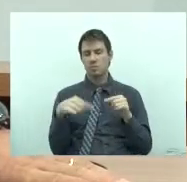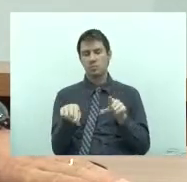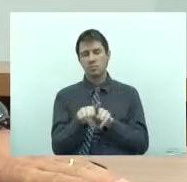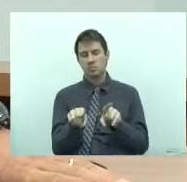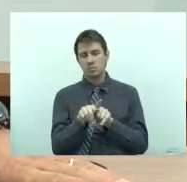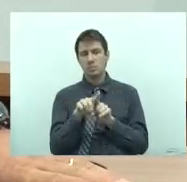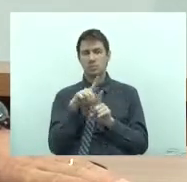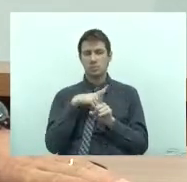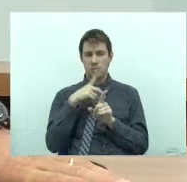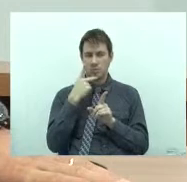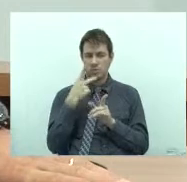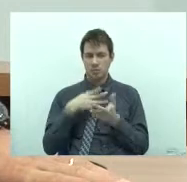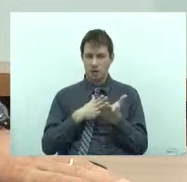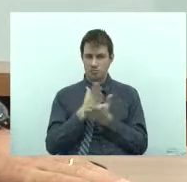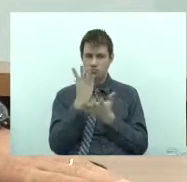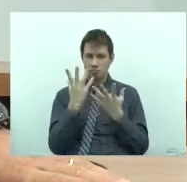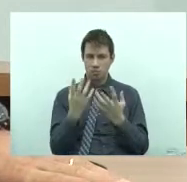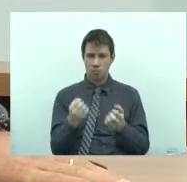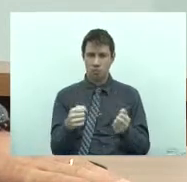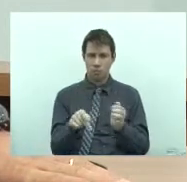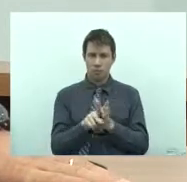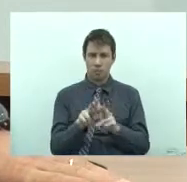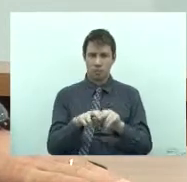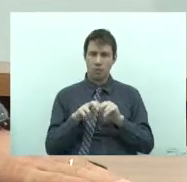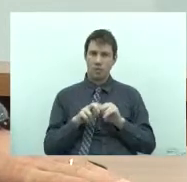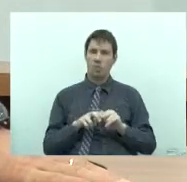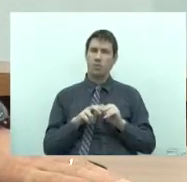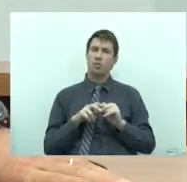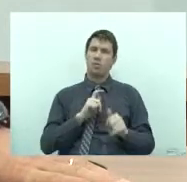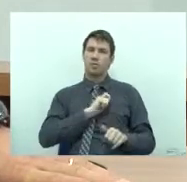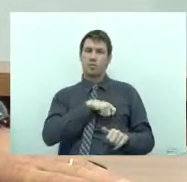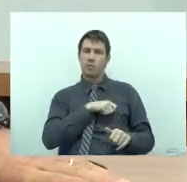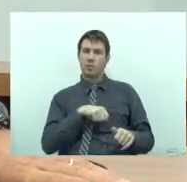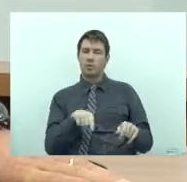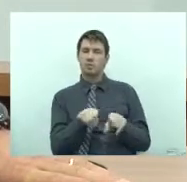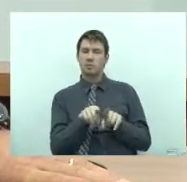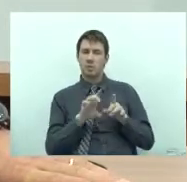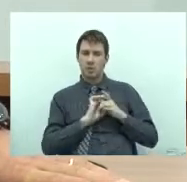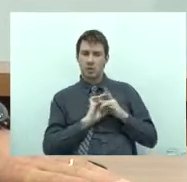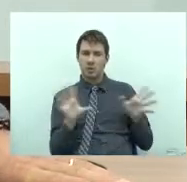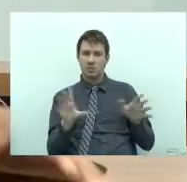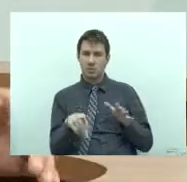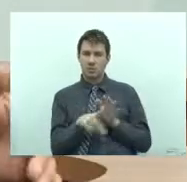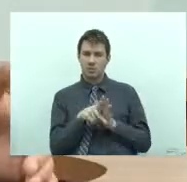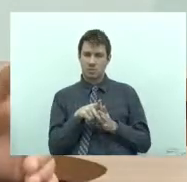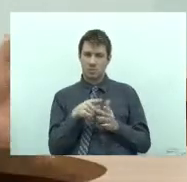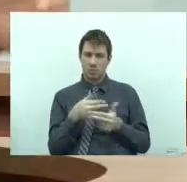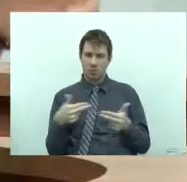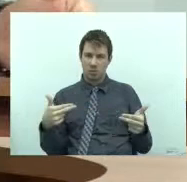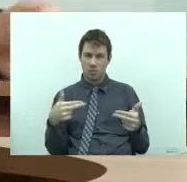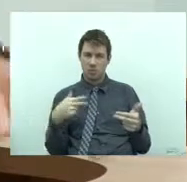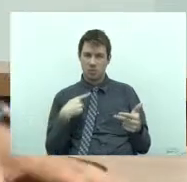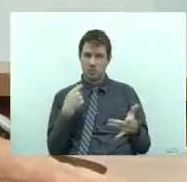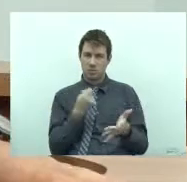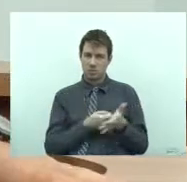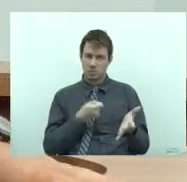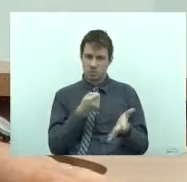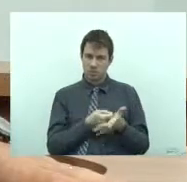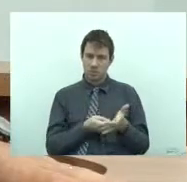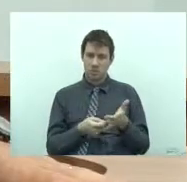com que a fiscalização, liberação de coisas que pertinente